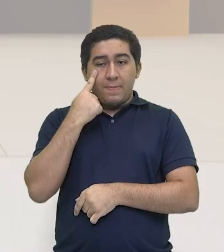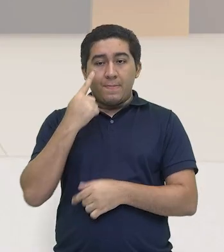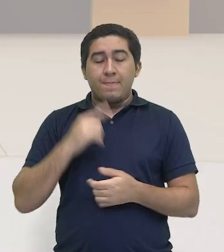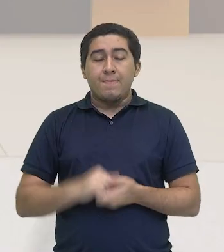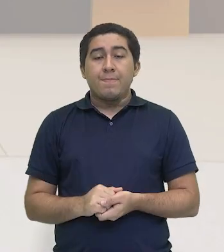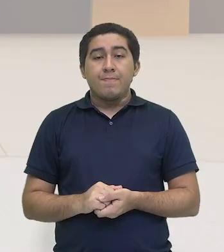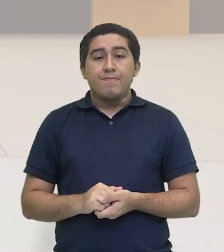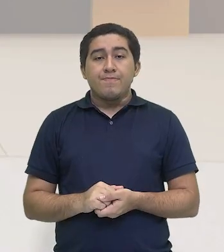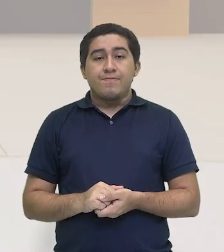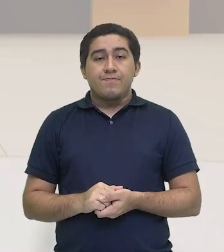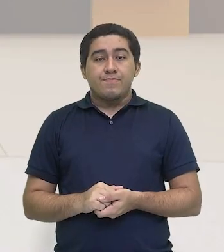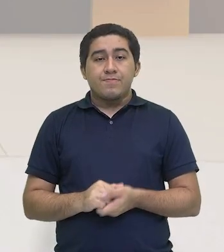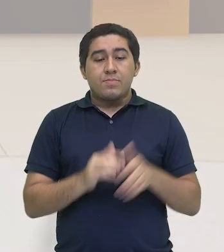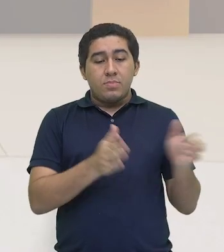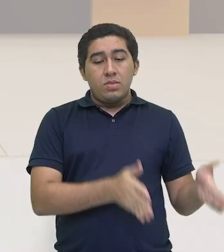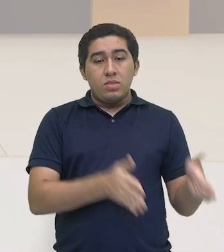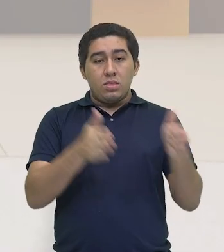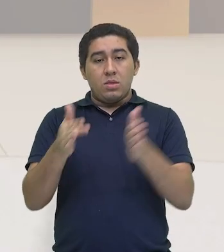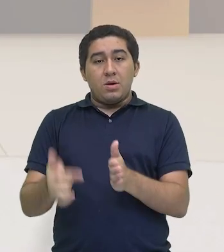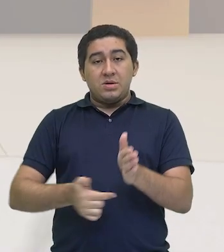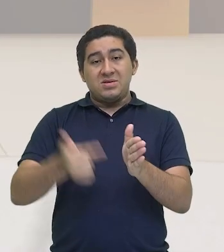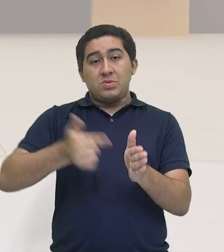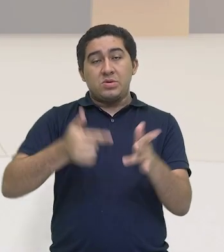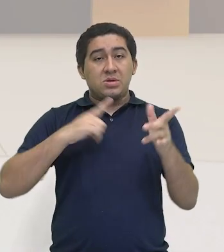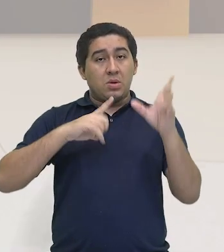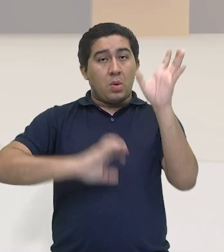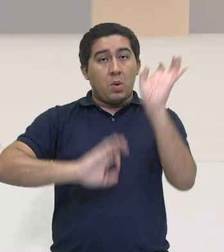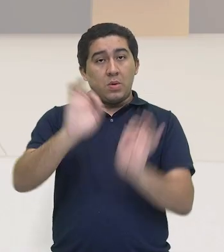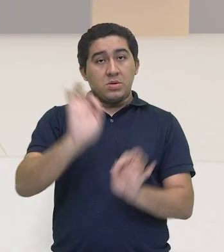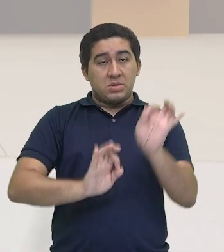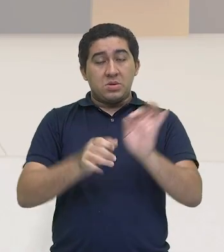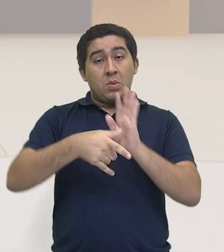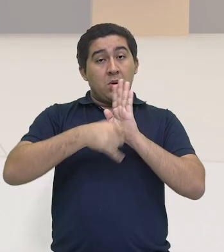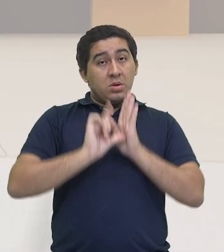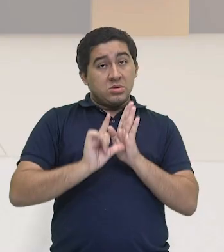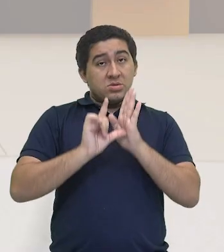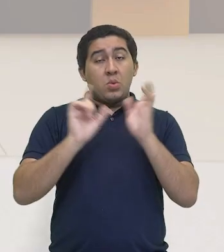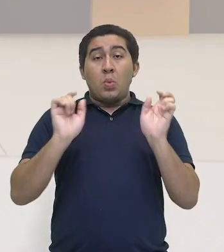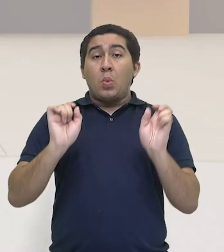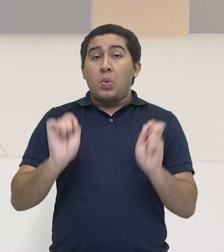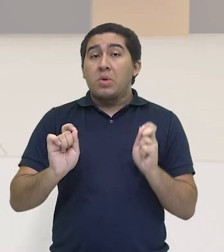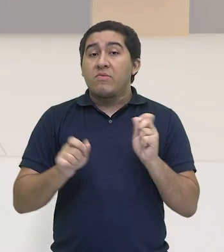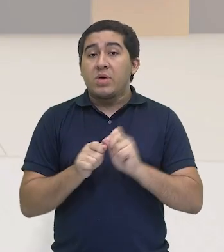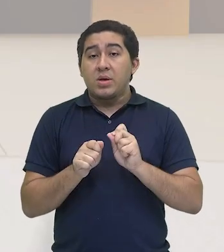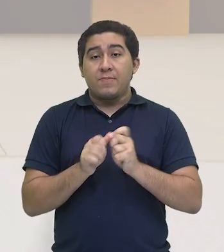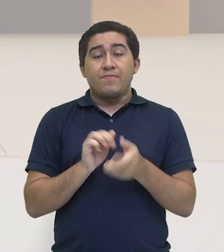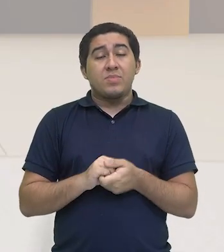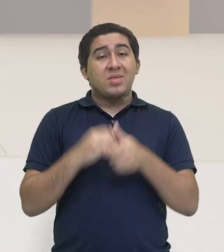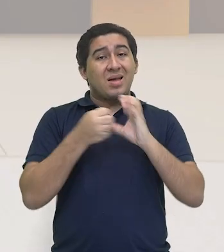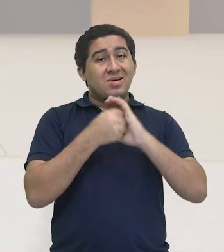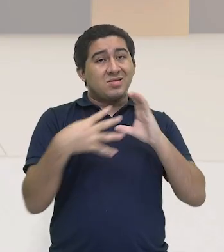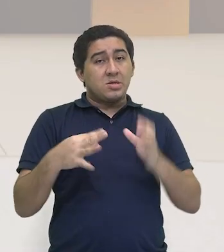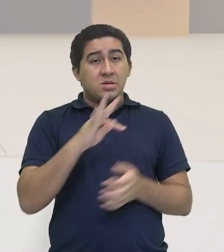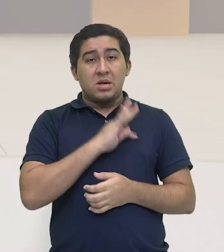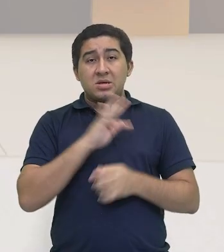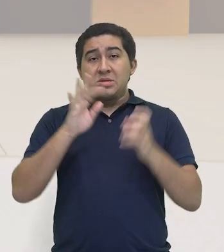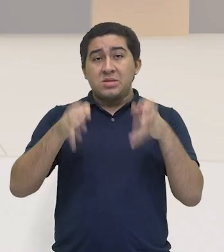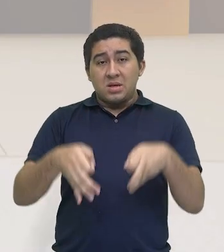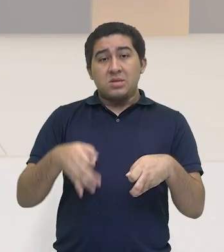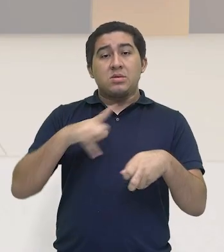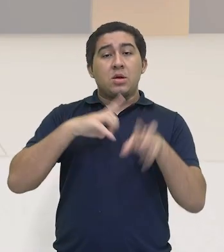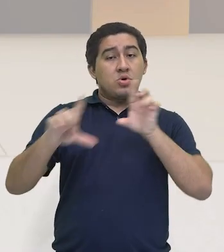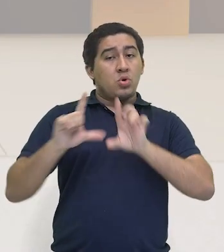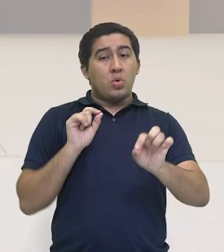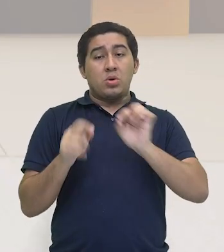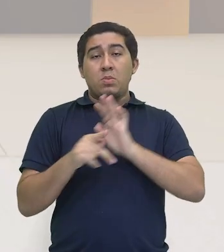seguidas. Na segunda etapa, temos o planejamento. O que você vai fazer nessa etapa? Elementos técnicos adequados são